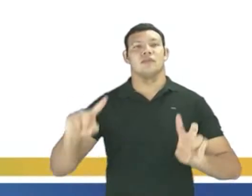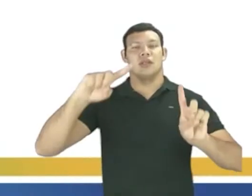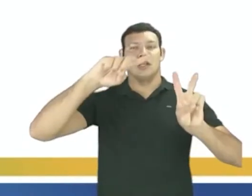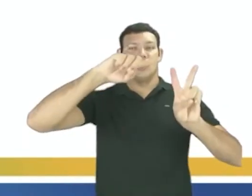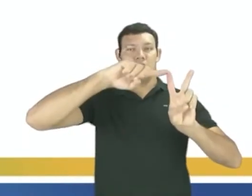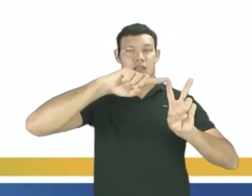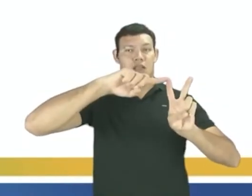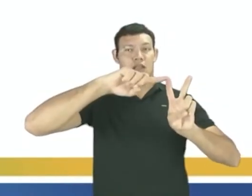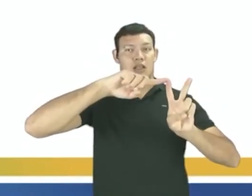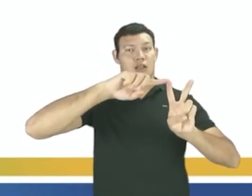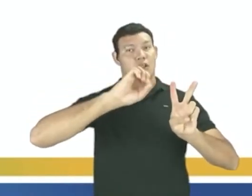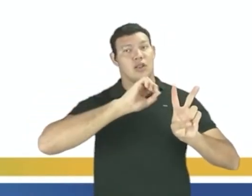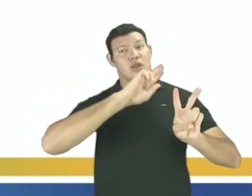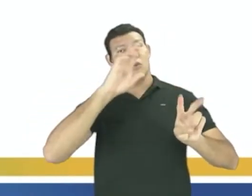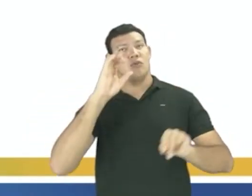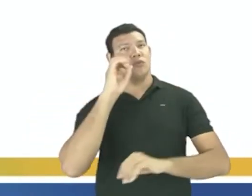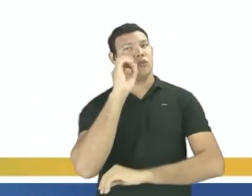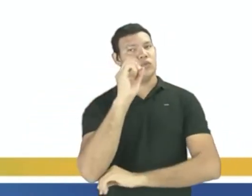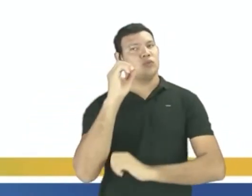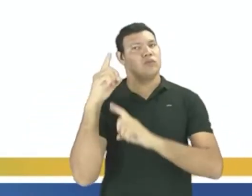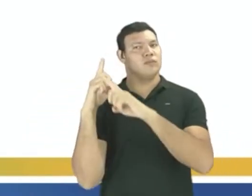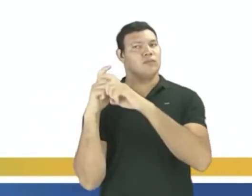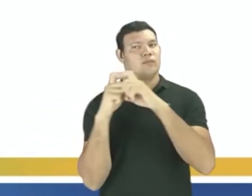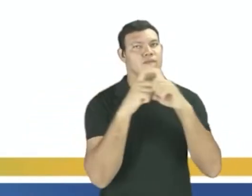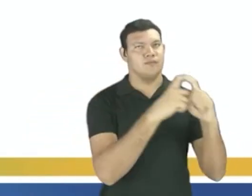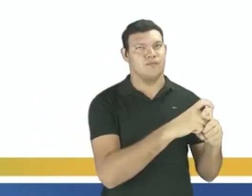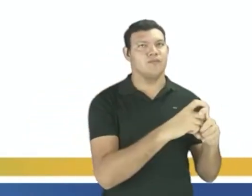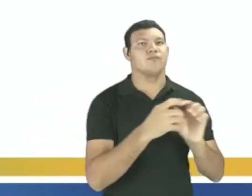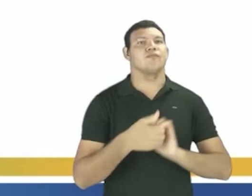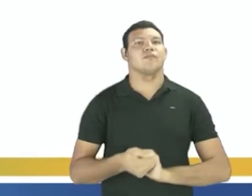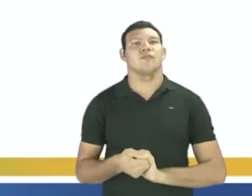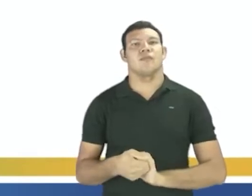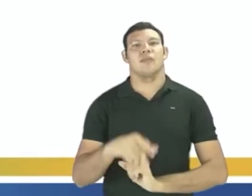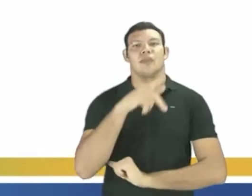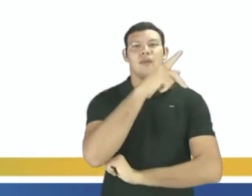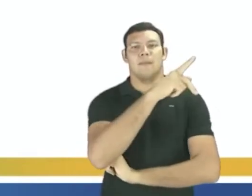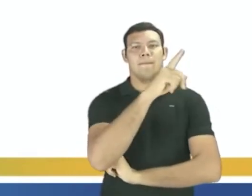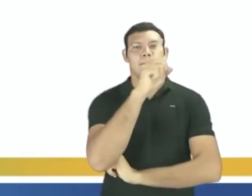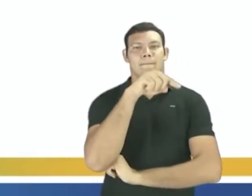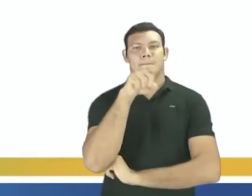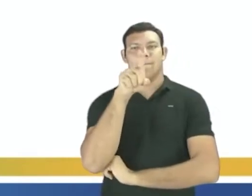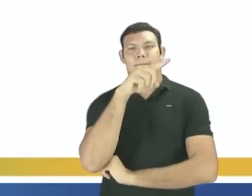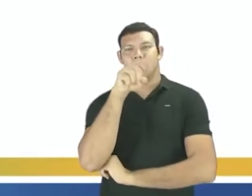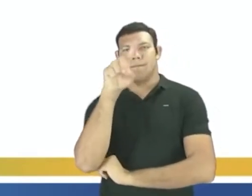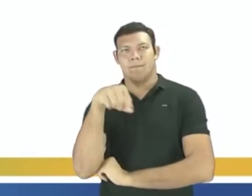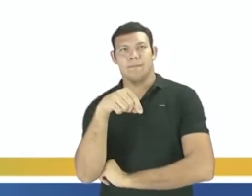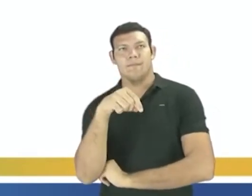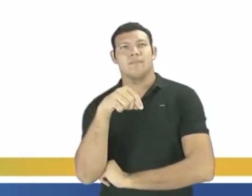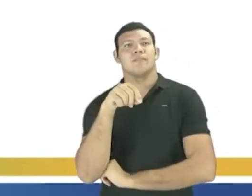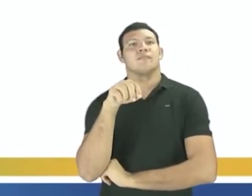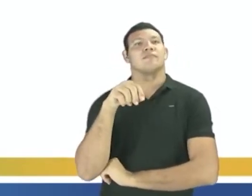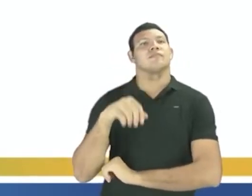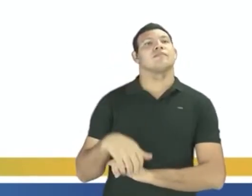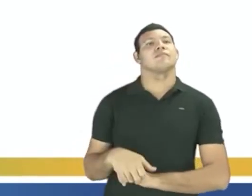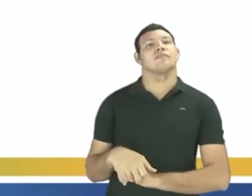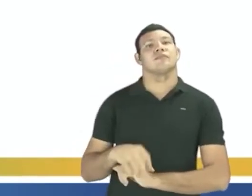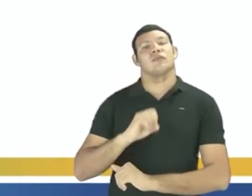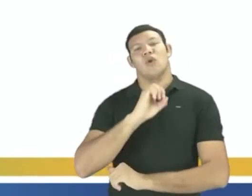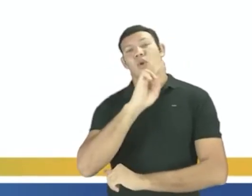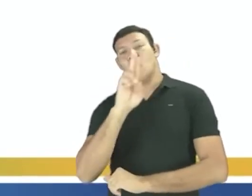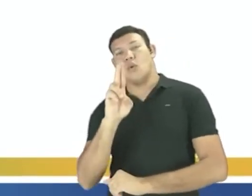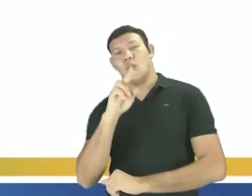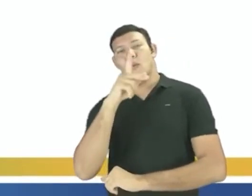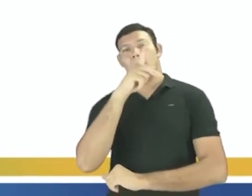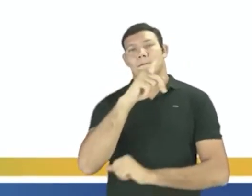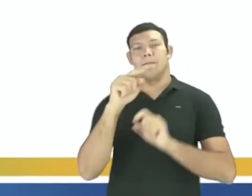polinômio. Dado uma p de x a um número a, dizemos que o a é a raiz ou zero do polinômio